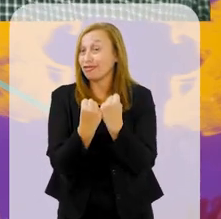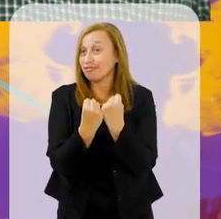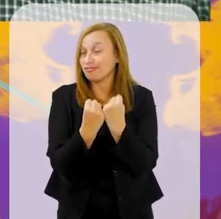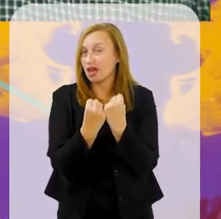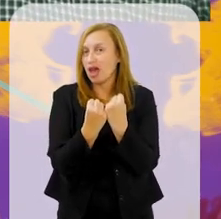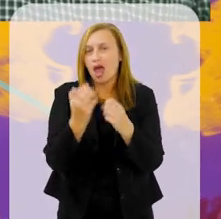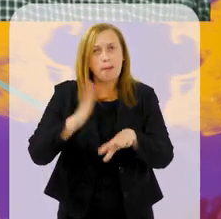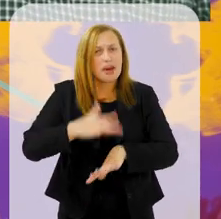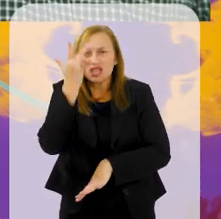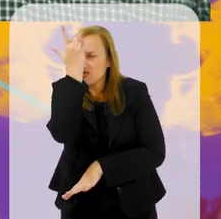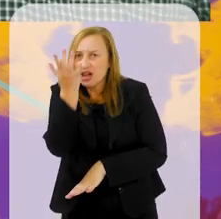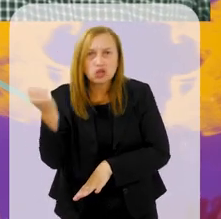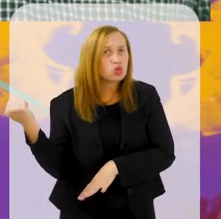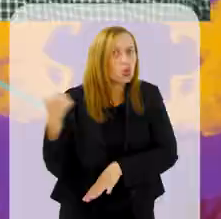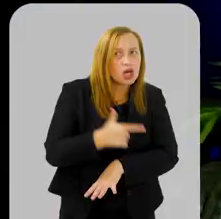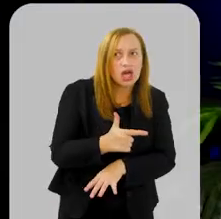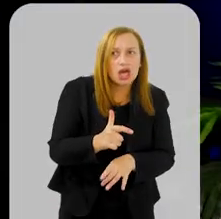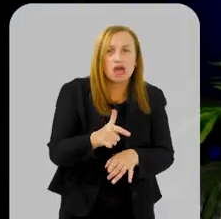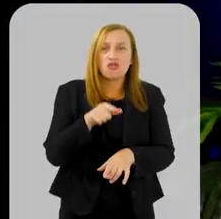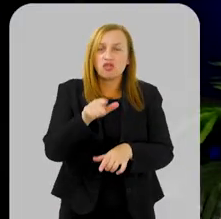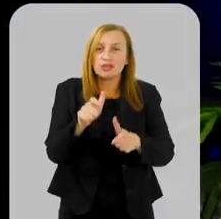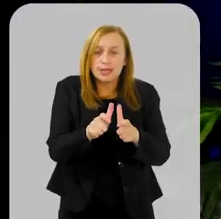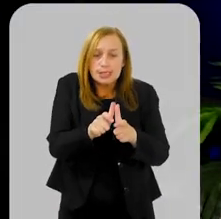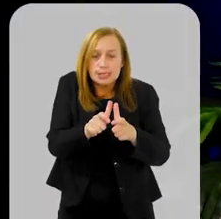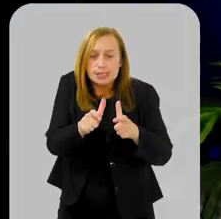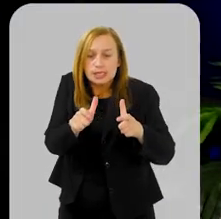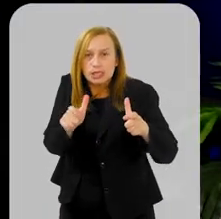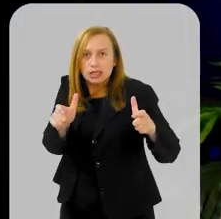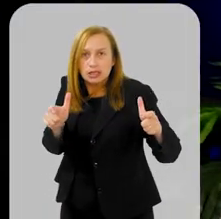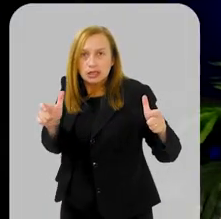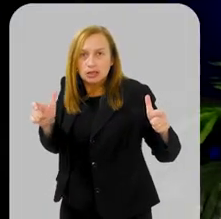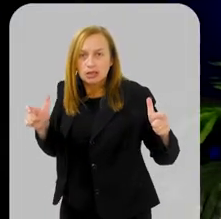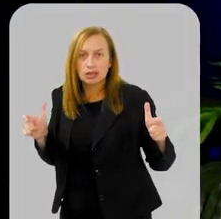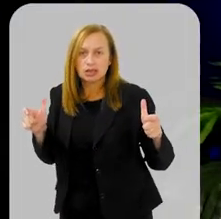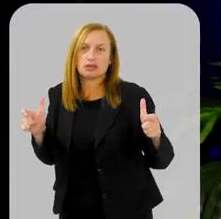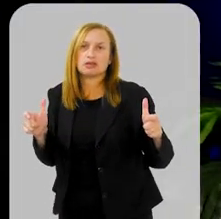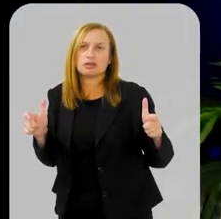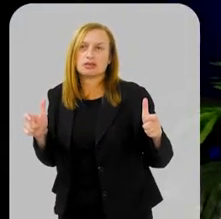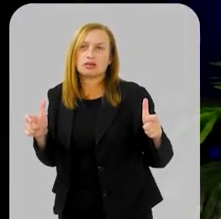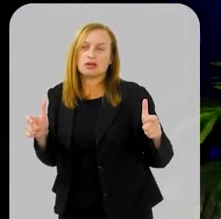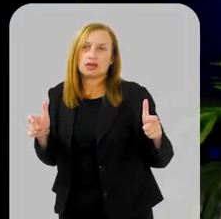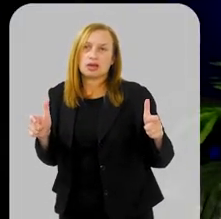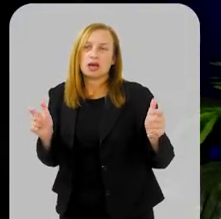capacidade do estádio é mais fácil do que você ampliar.